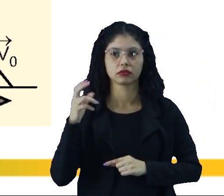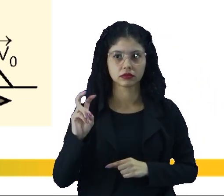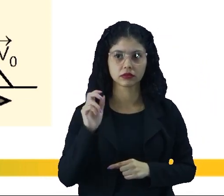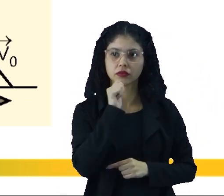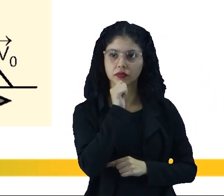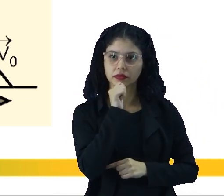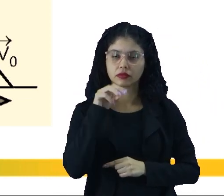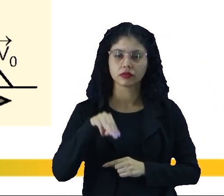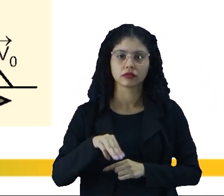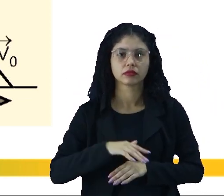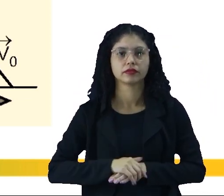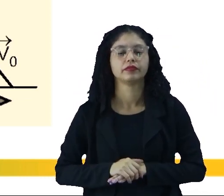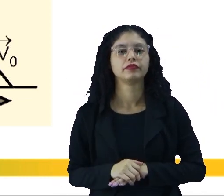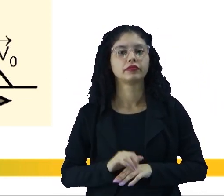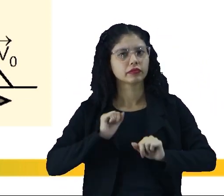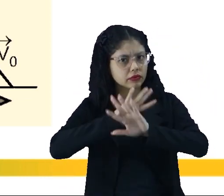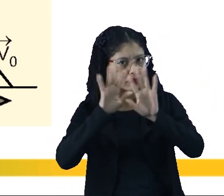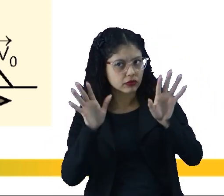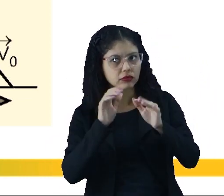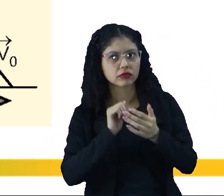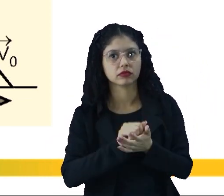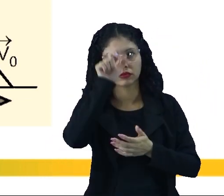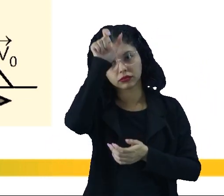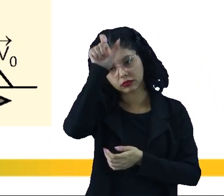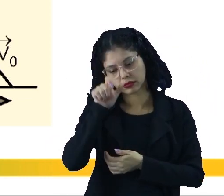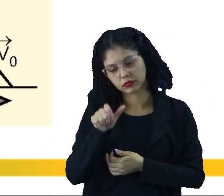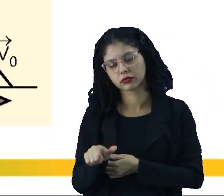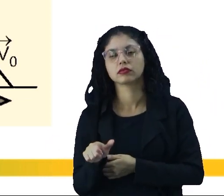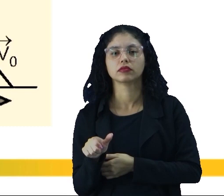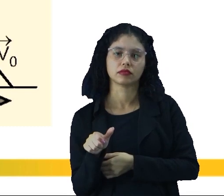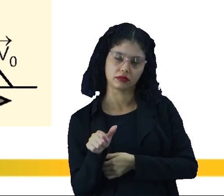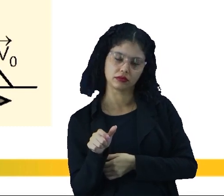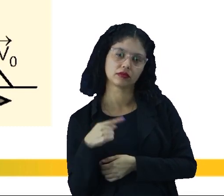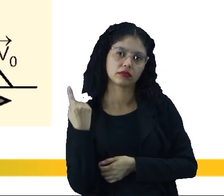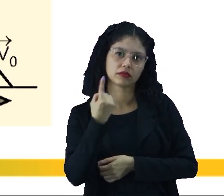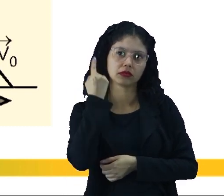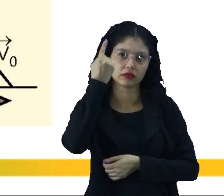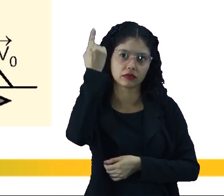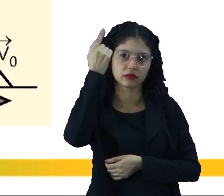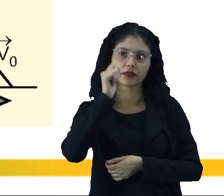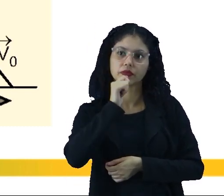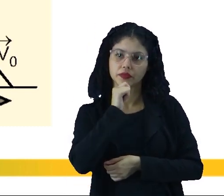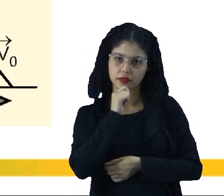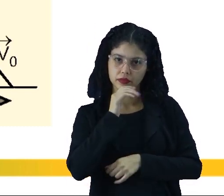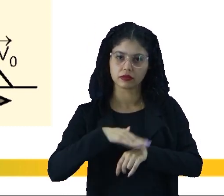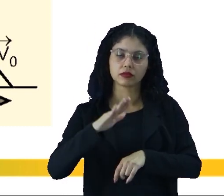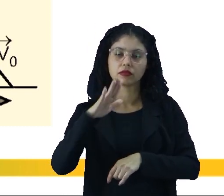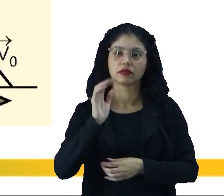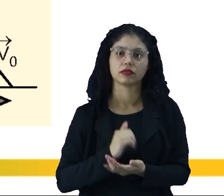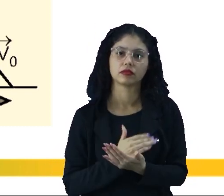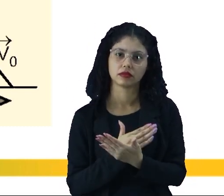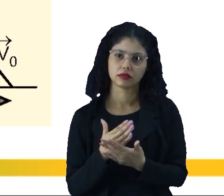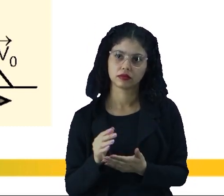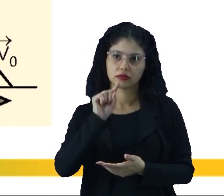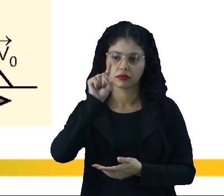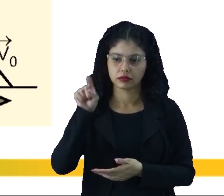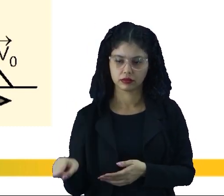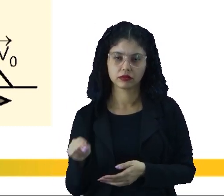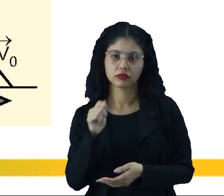de 35 metros. E é claro que no meio do percurso ali ele chega também numa altura máxima, né? E começa a